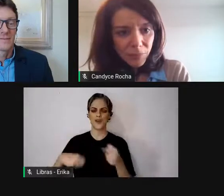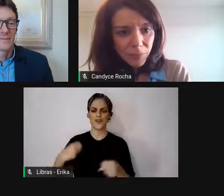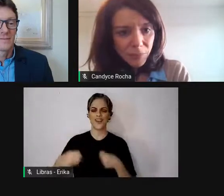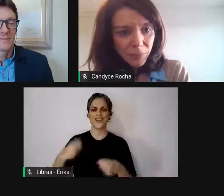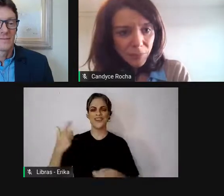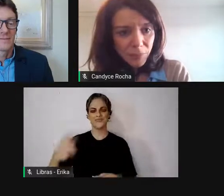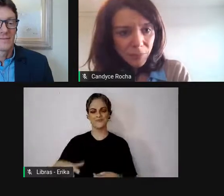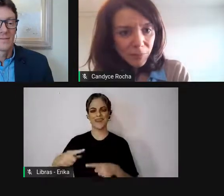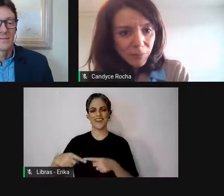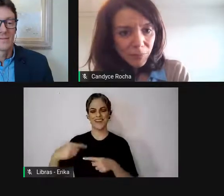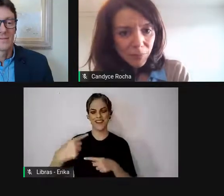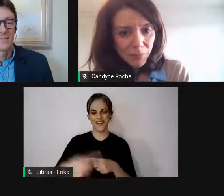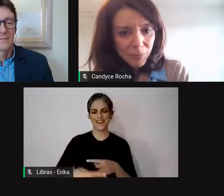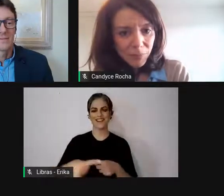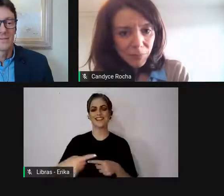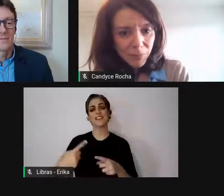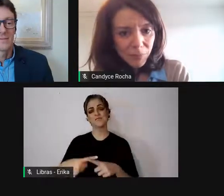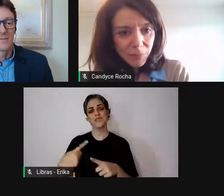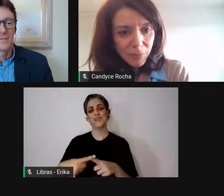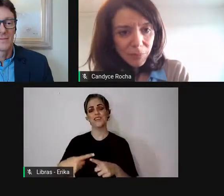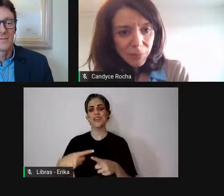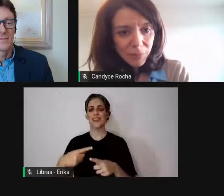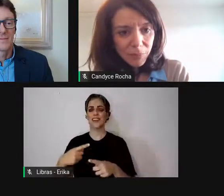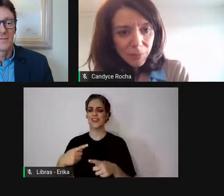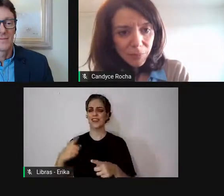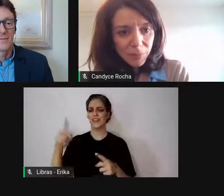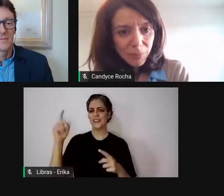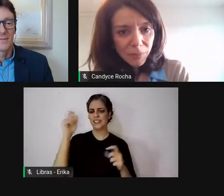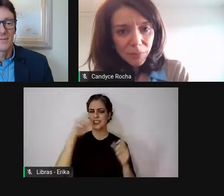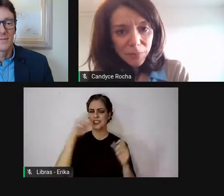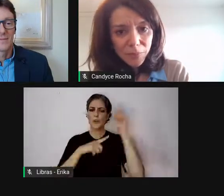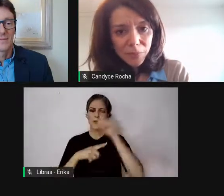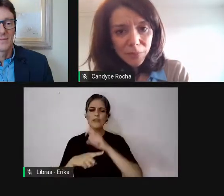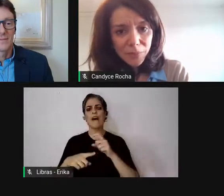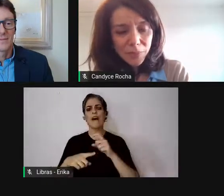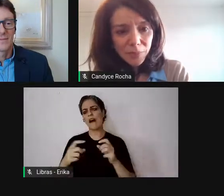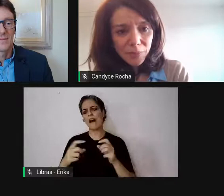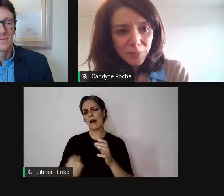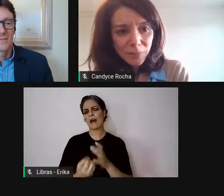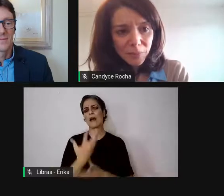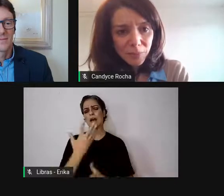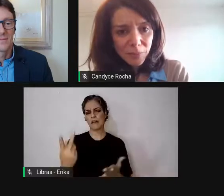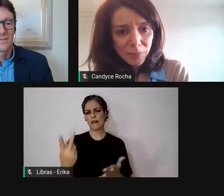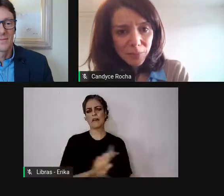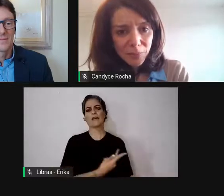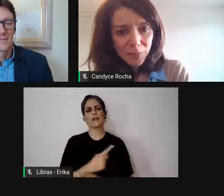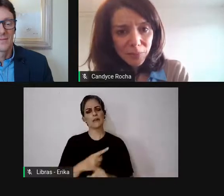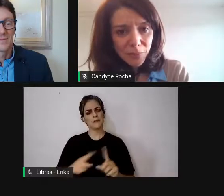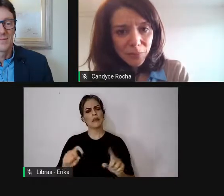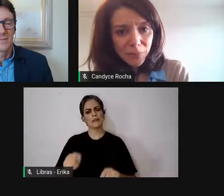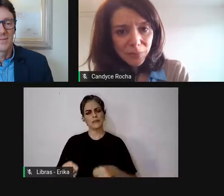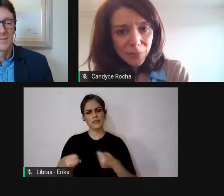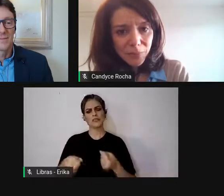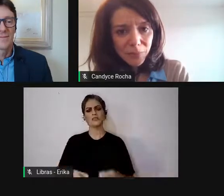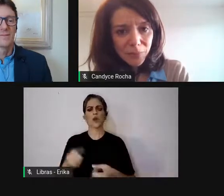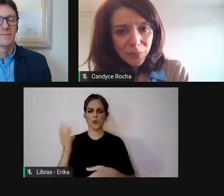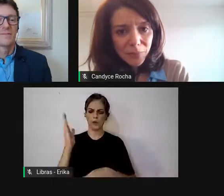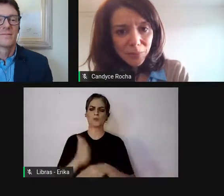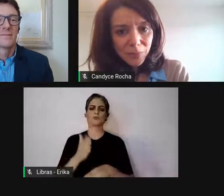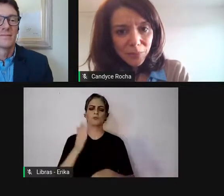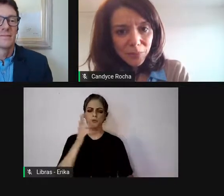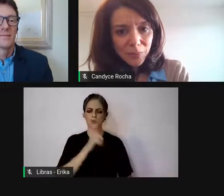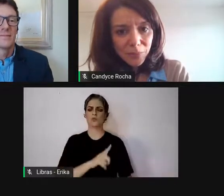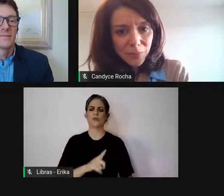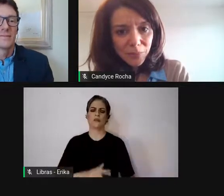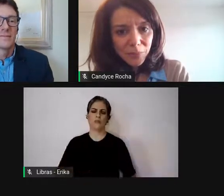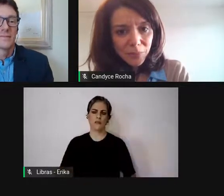as demandas vão surgir, né? Vale a pena fazer esse esforço. Eu insisto a questão de que, como